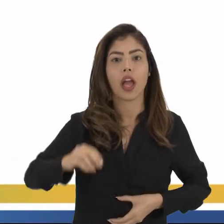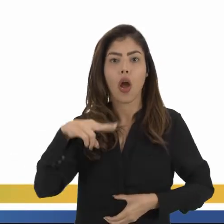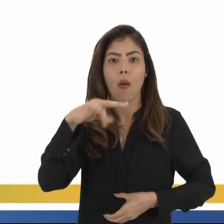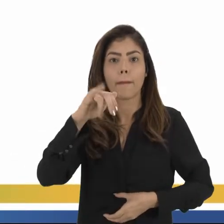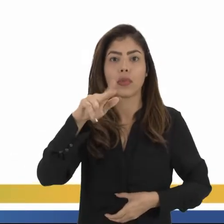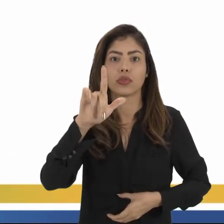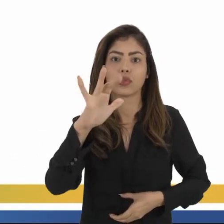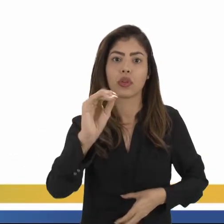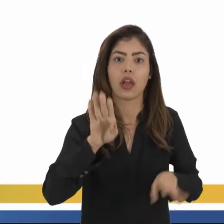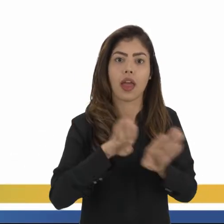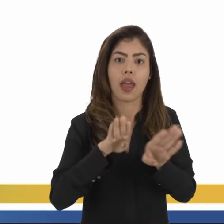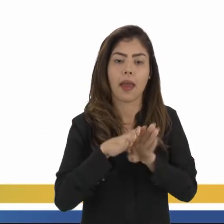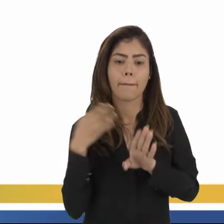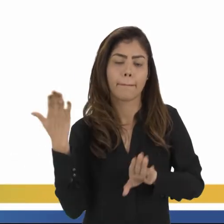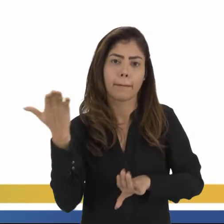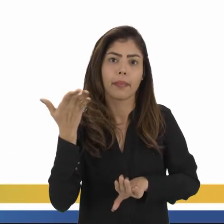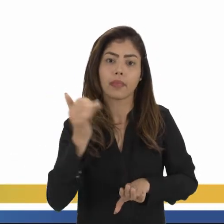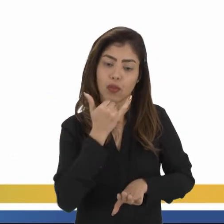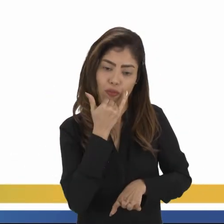músculo